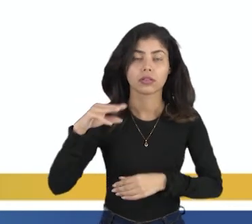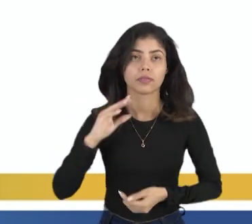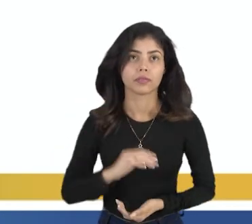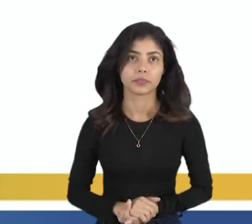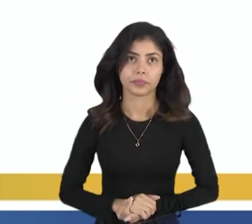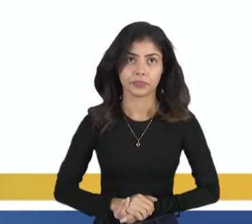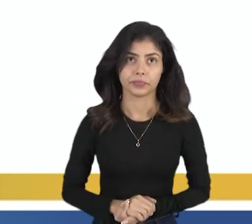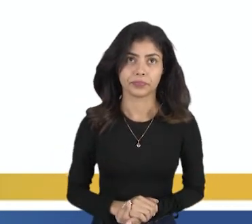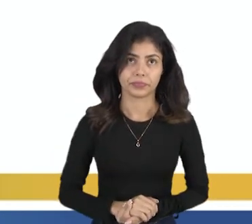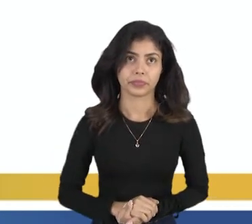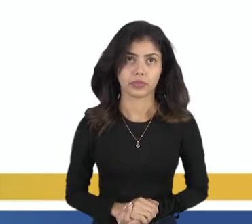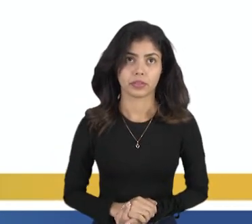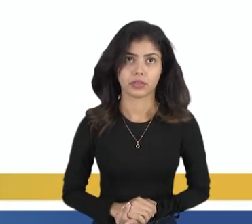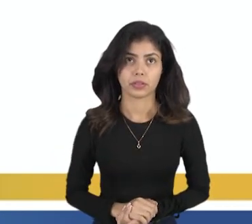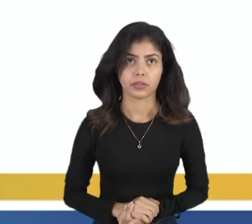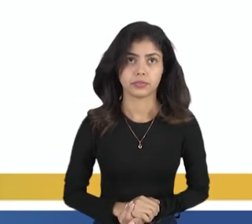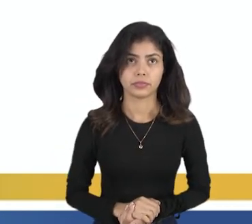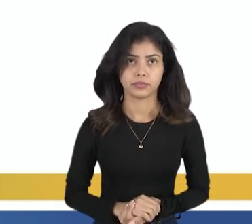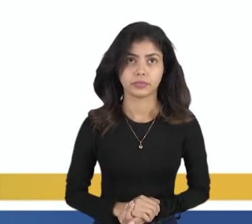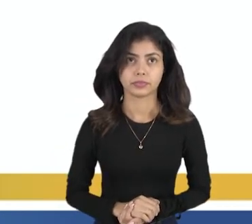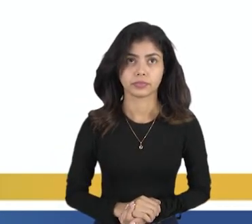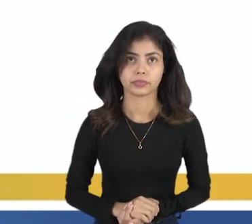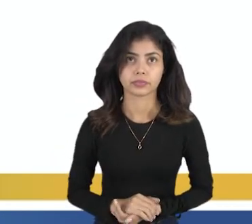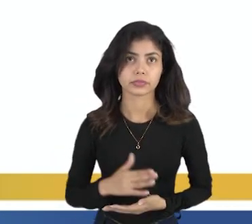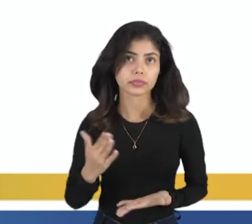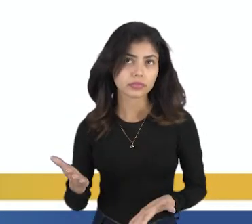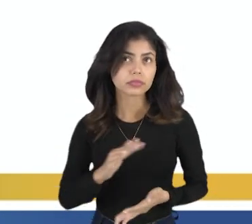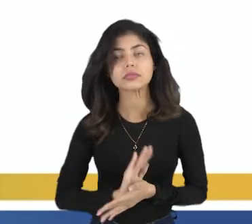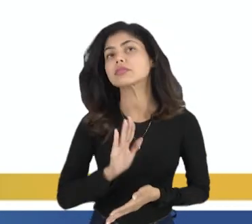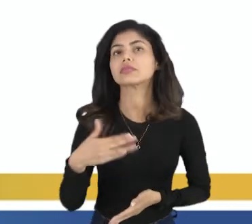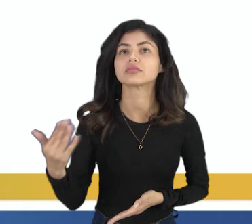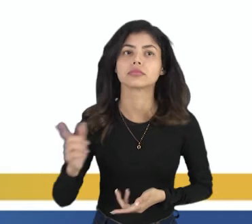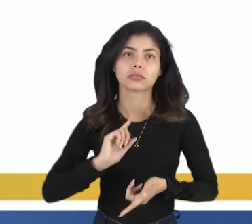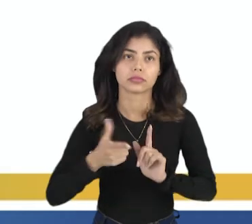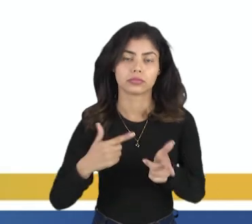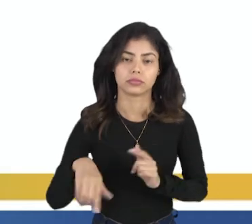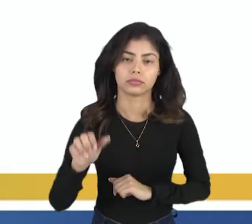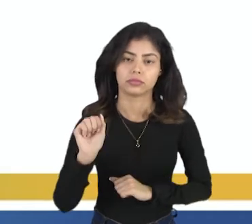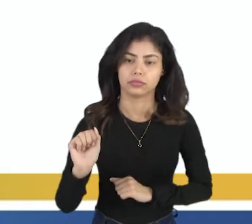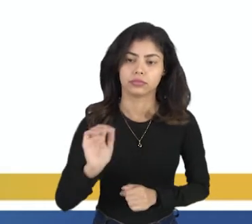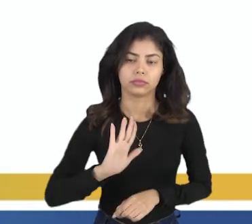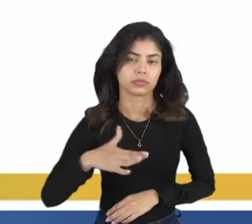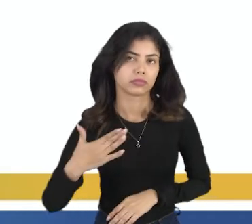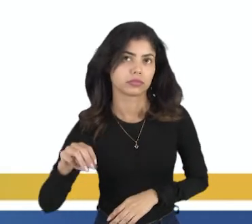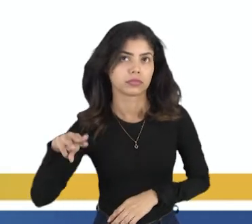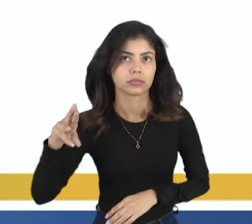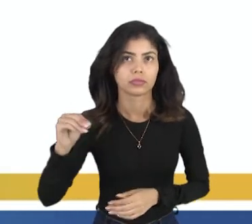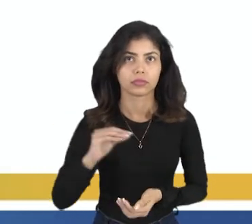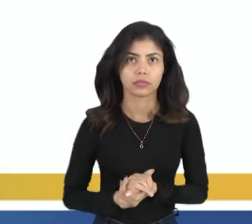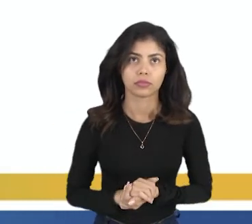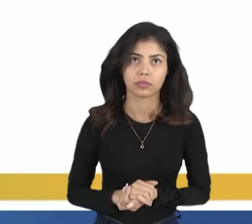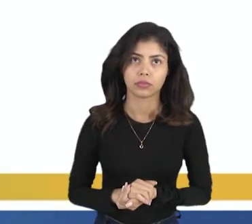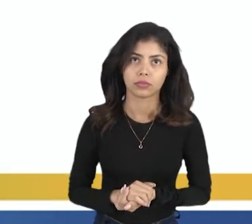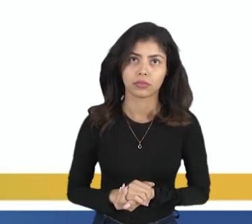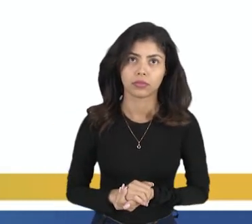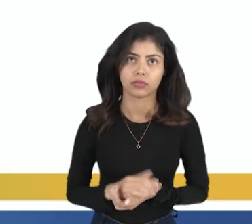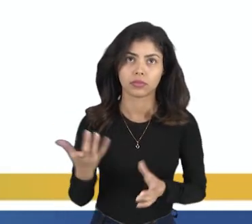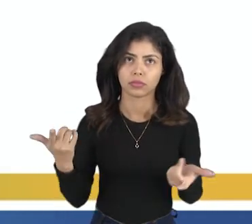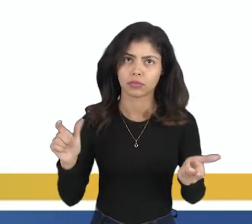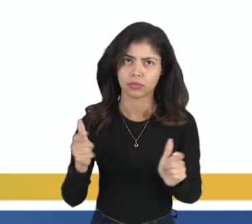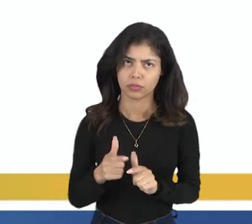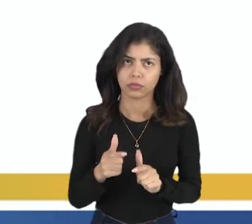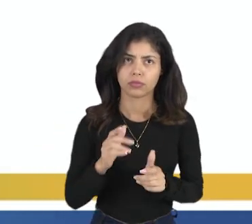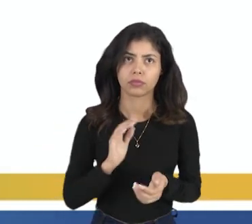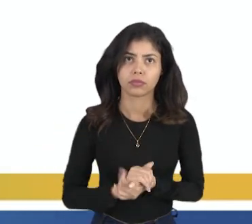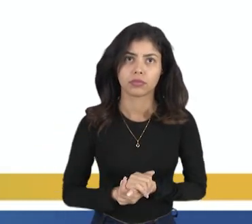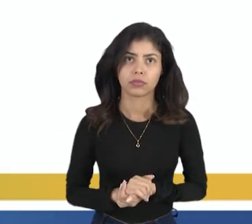a 10 metros, certo? Então, quando a letra A diz que a altura média da aroeira e da quaresmeira são menores